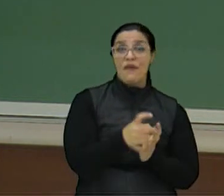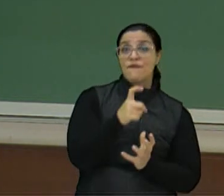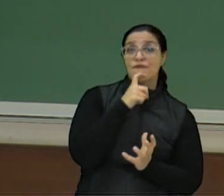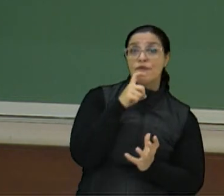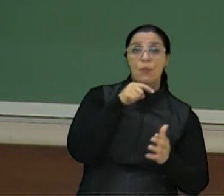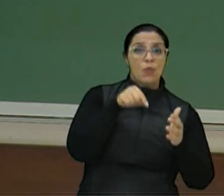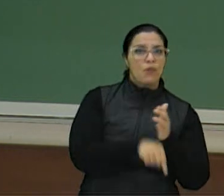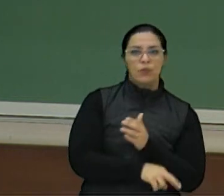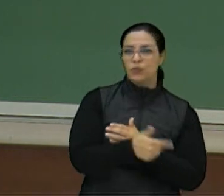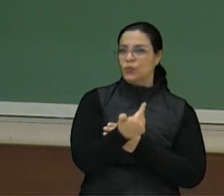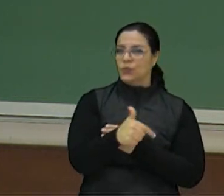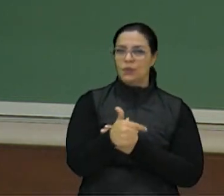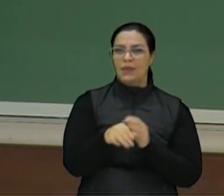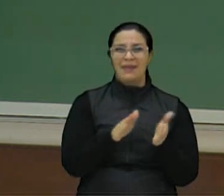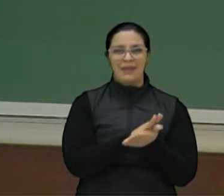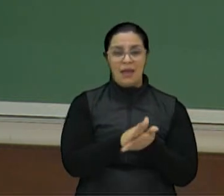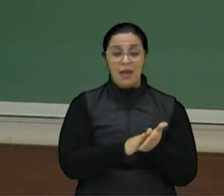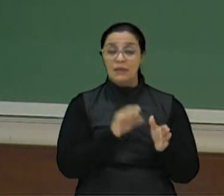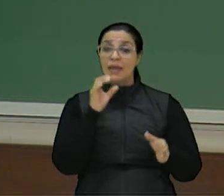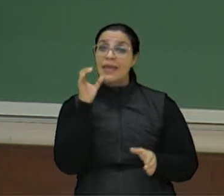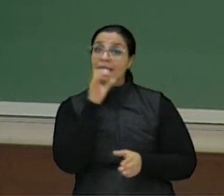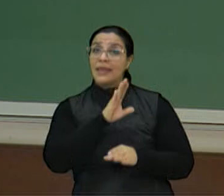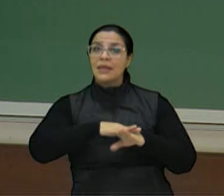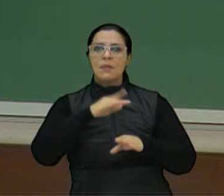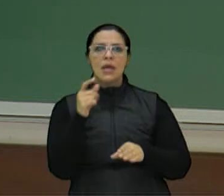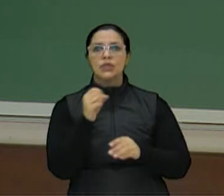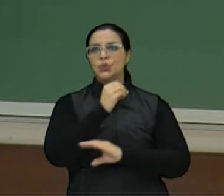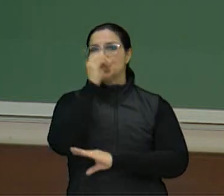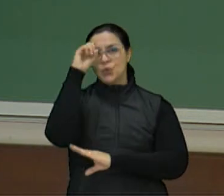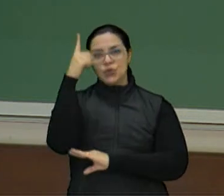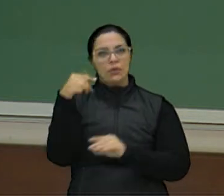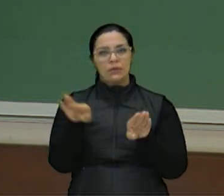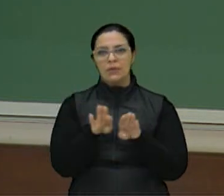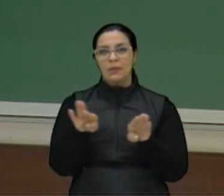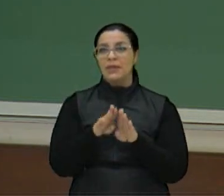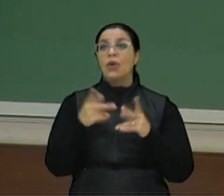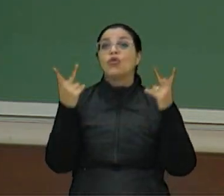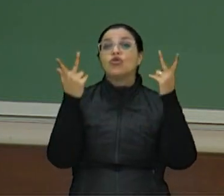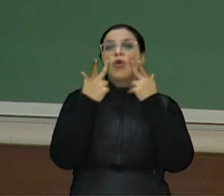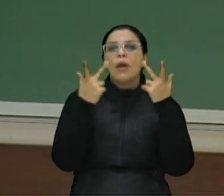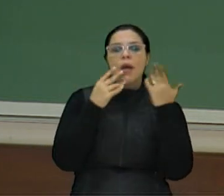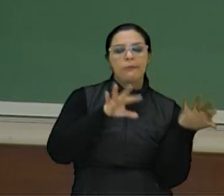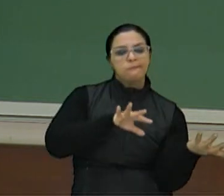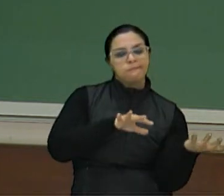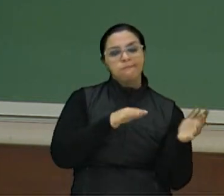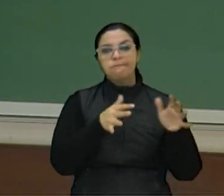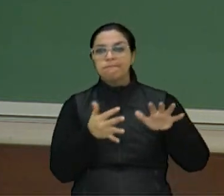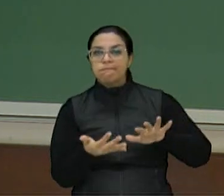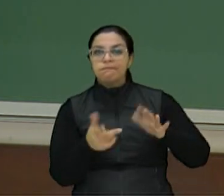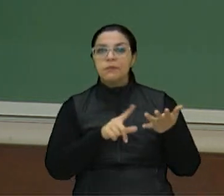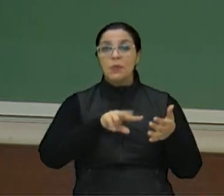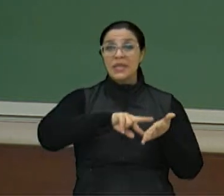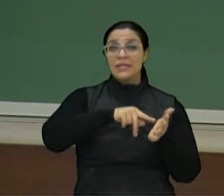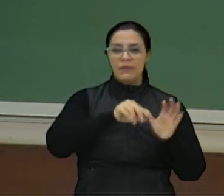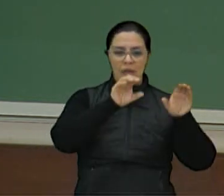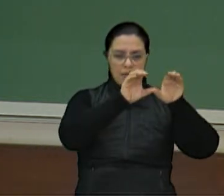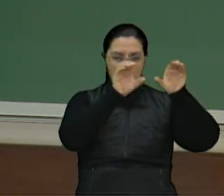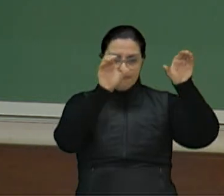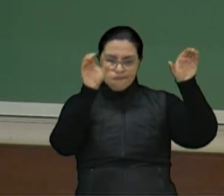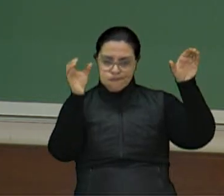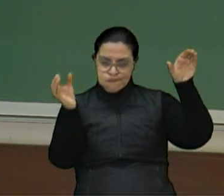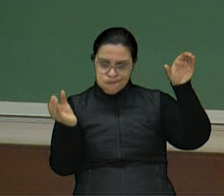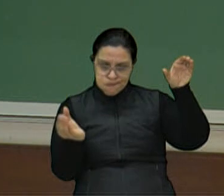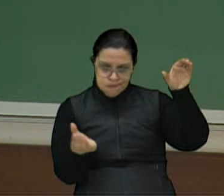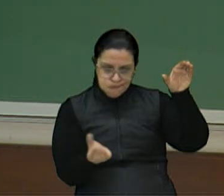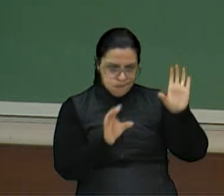demais durante a noite e sem que ele aqueça demais durante o dia, porque tem um cobertor que nós